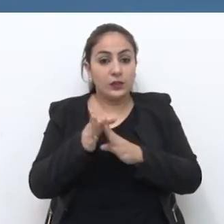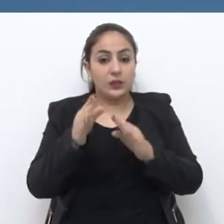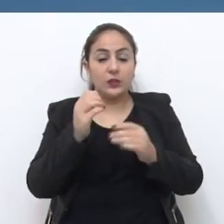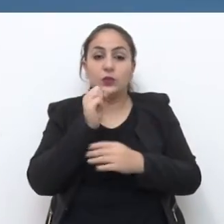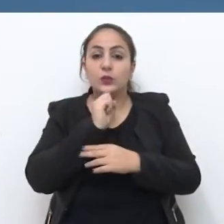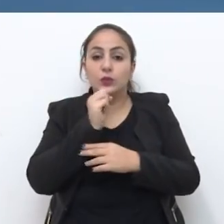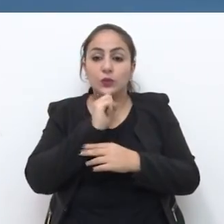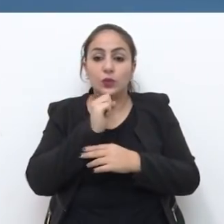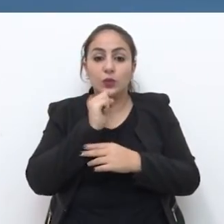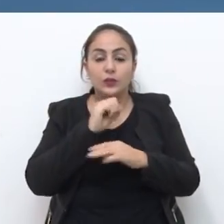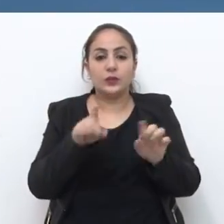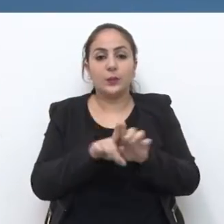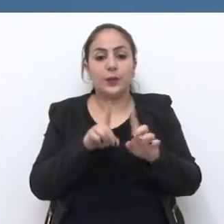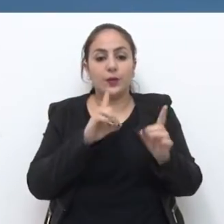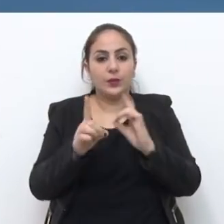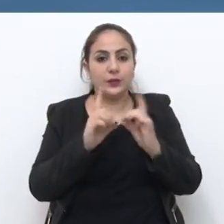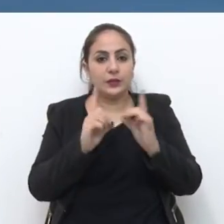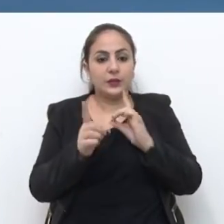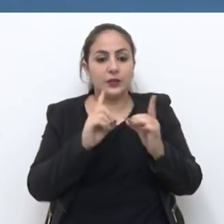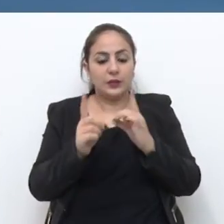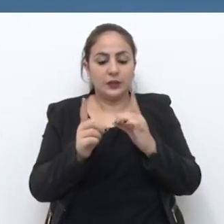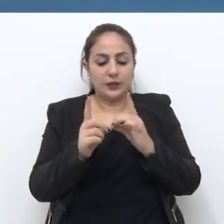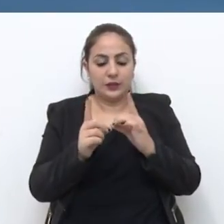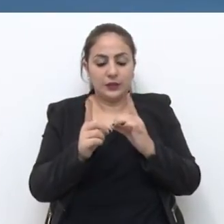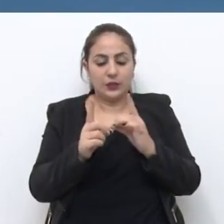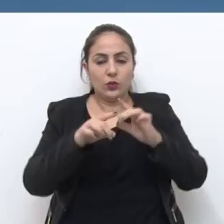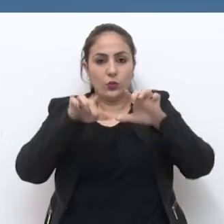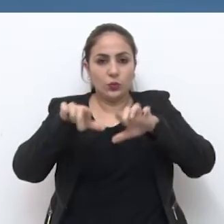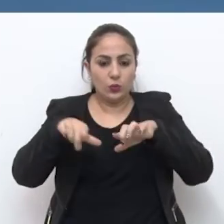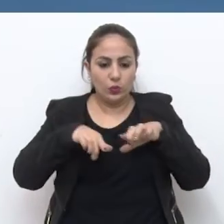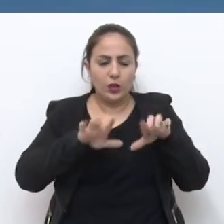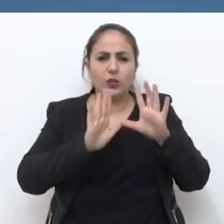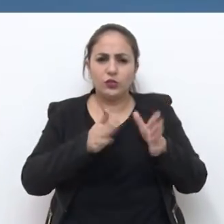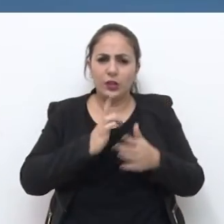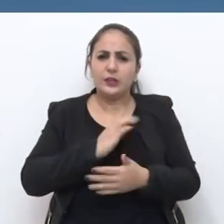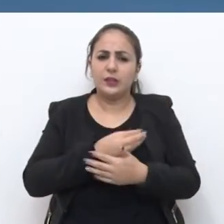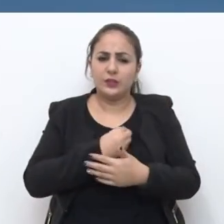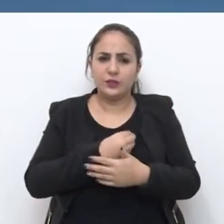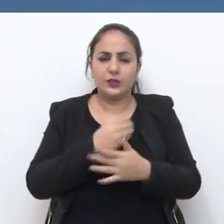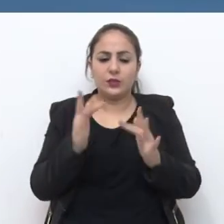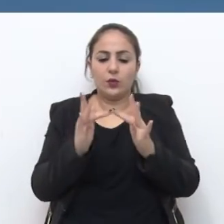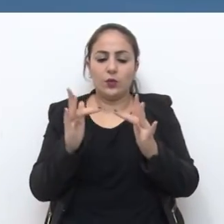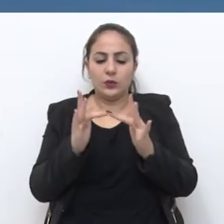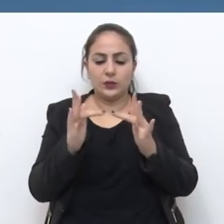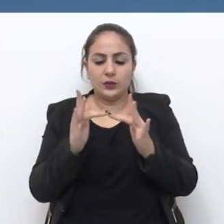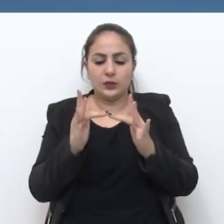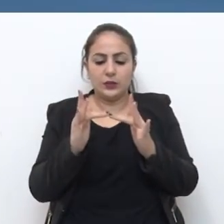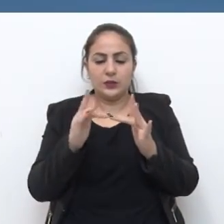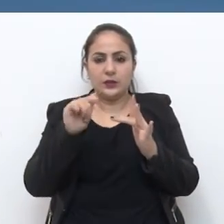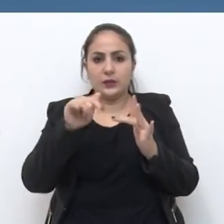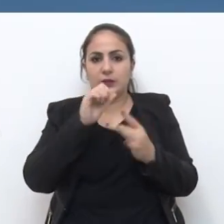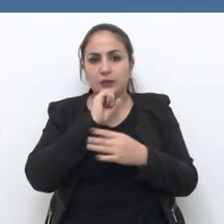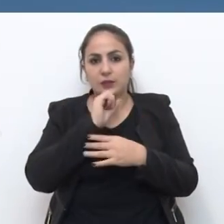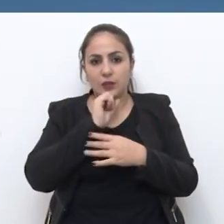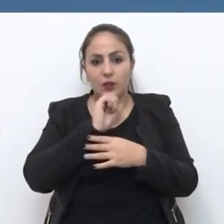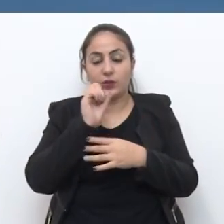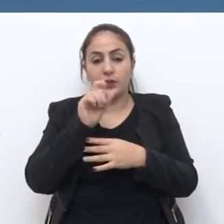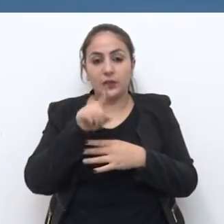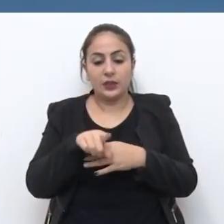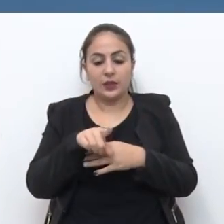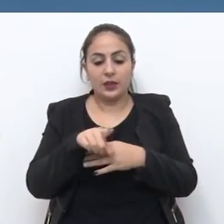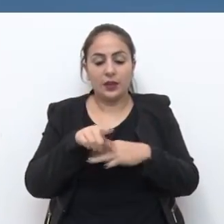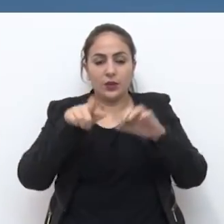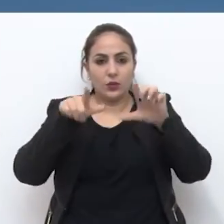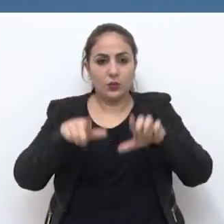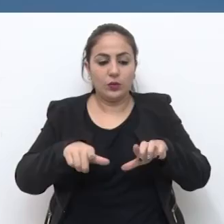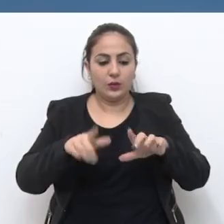Conselho do Idoso, precisa fortalecer a nossa Coordenadoria do Idoso, os espaços que já existem para convivência para esses idosos, que